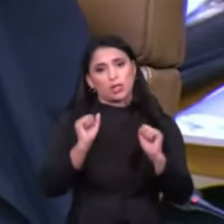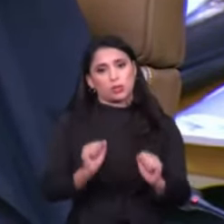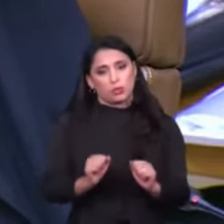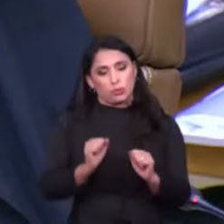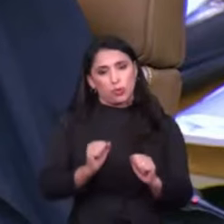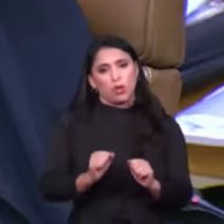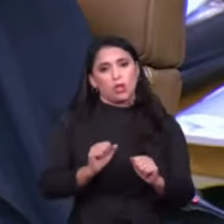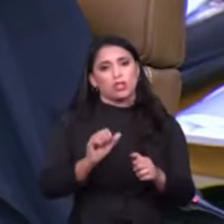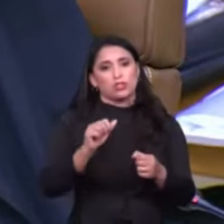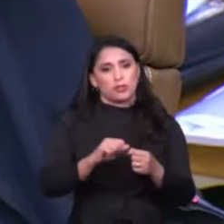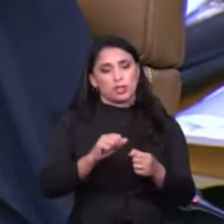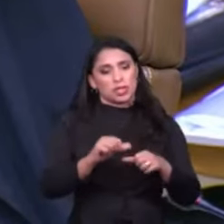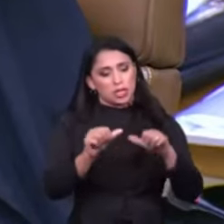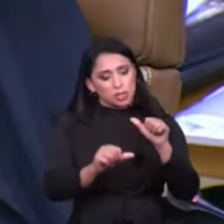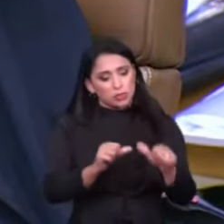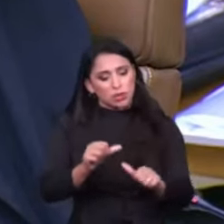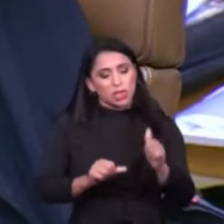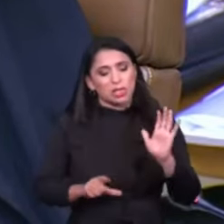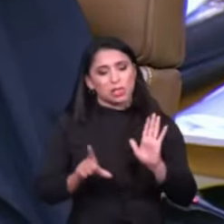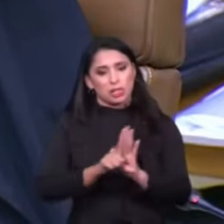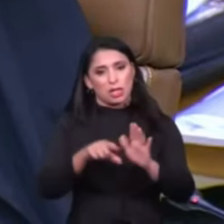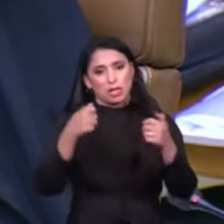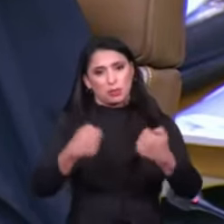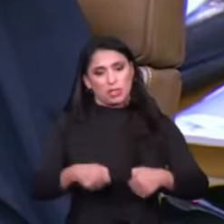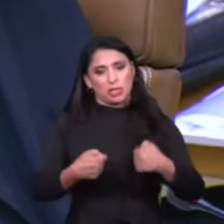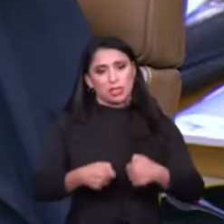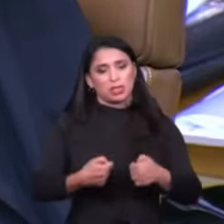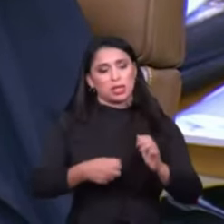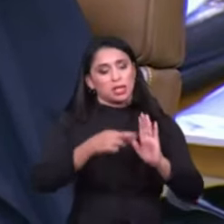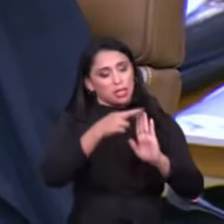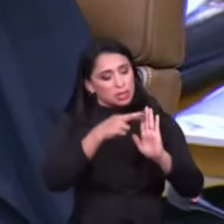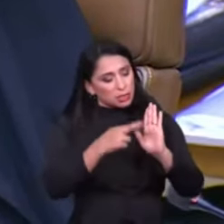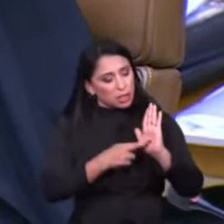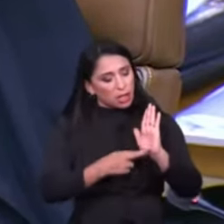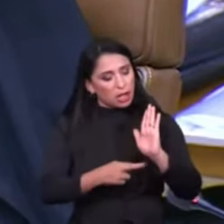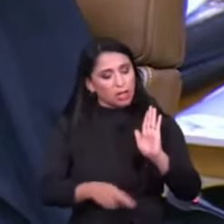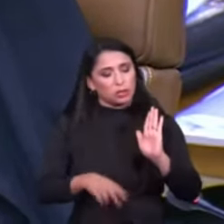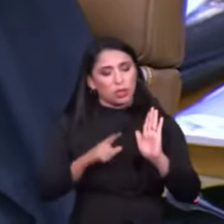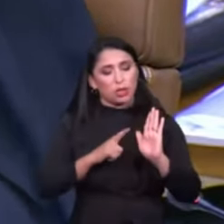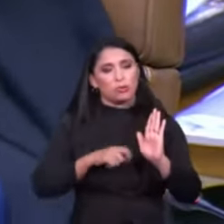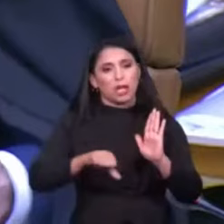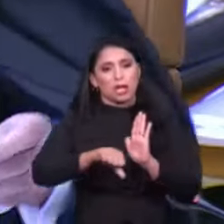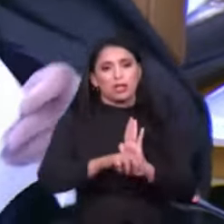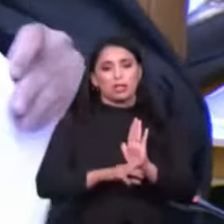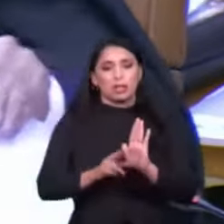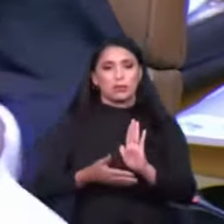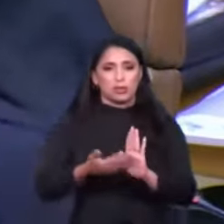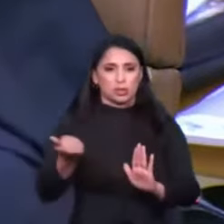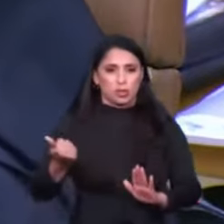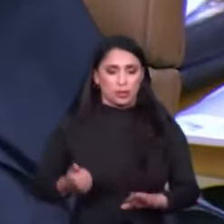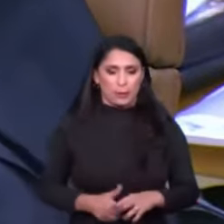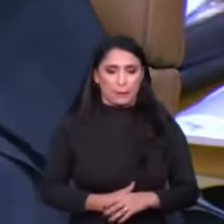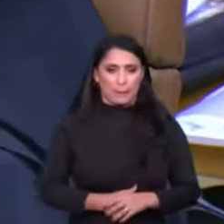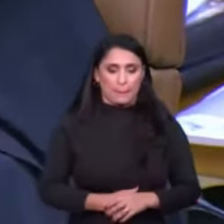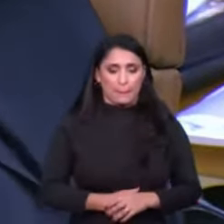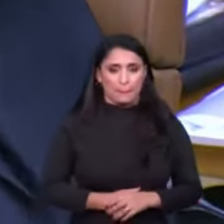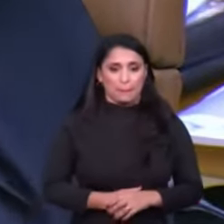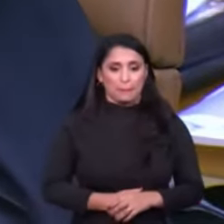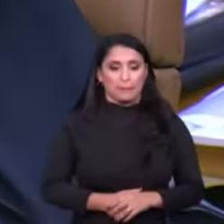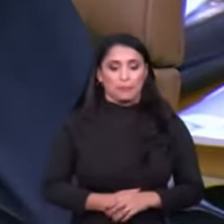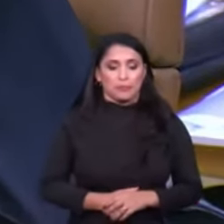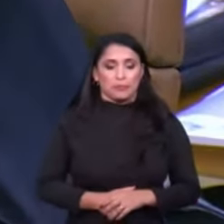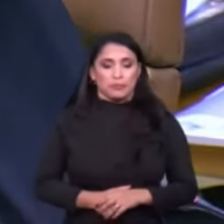as alterações sistêmicas legislativas necessárias e correlatas no caso da opção pela descriminalização. Vale registrar,